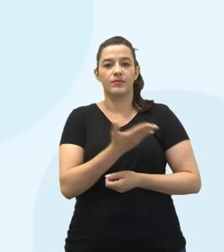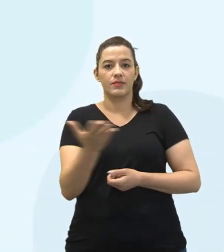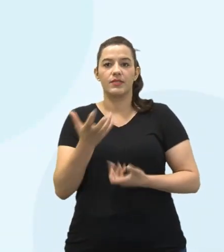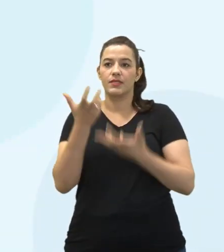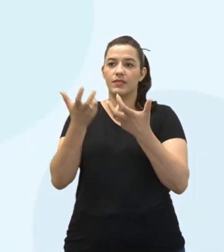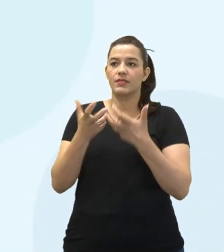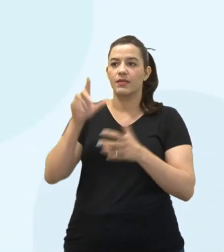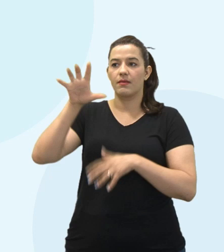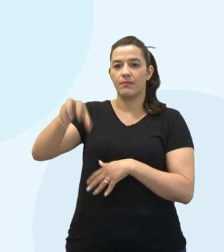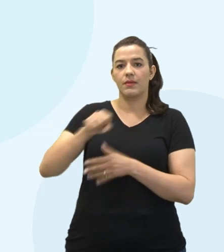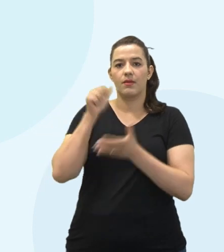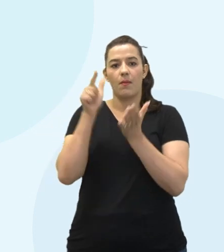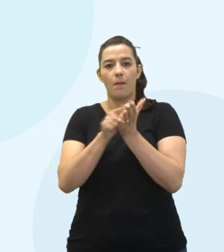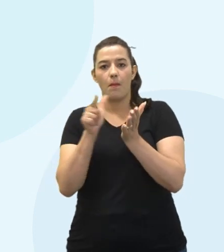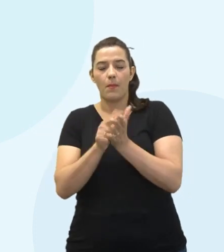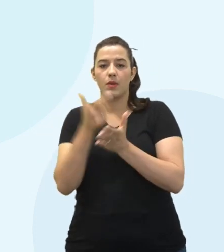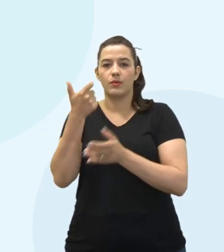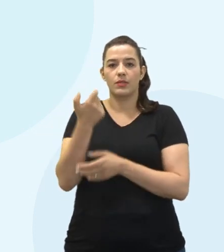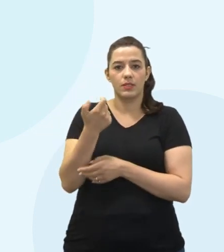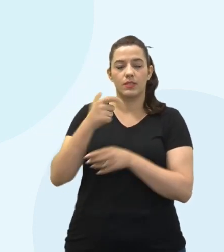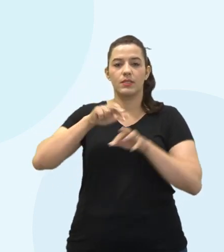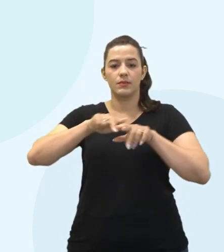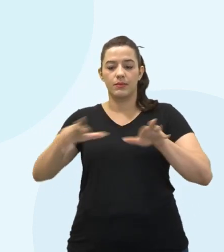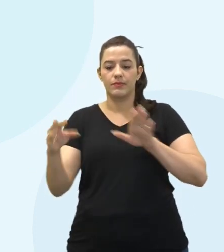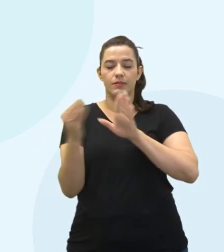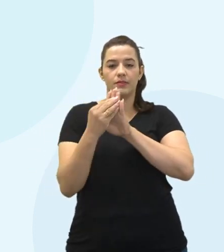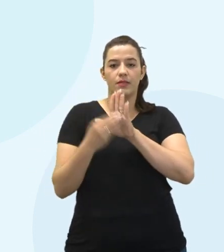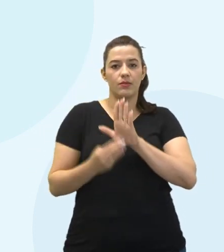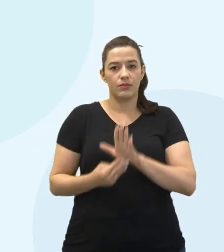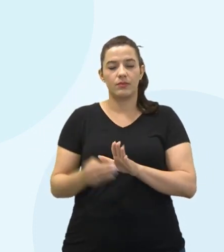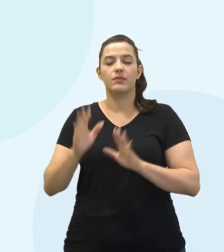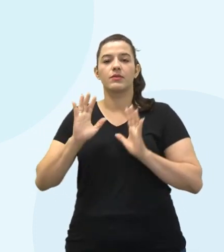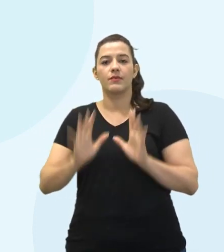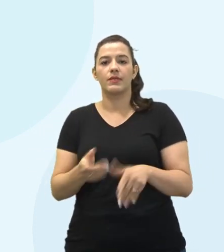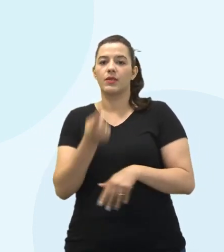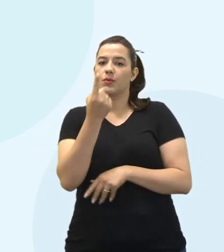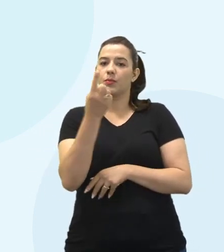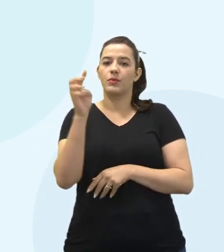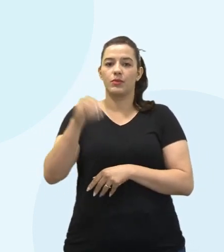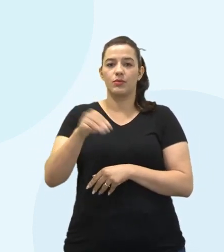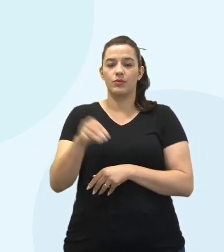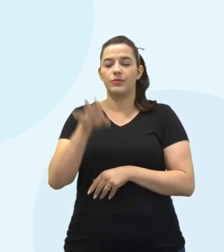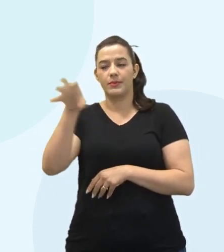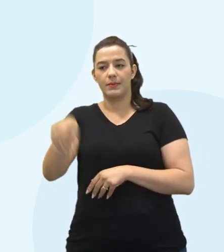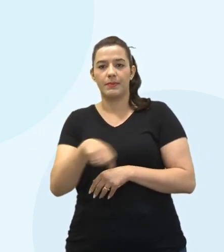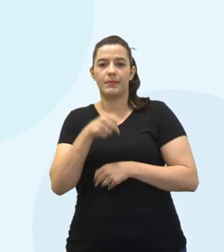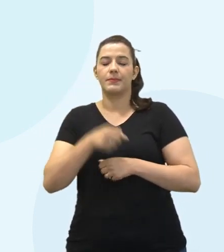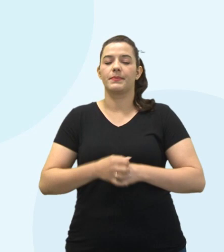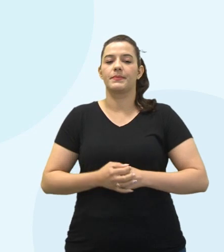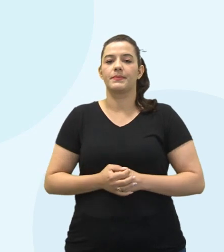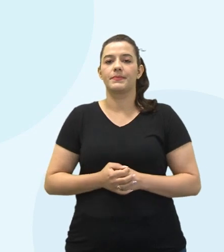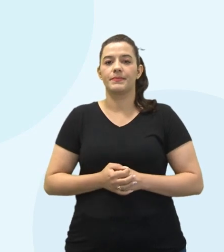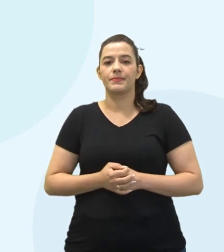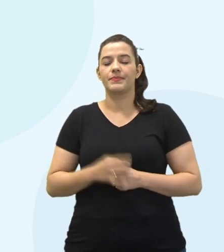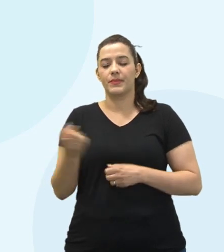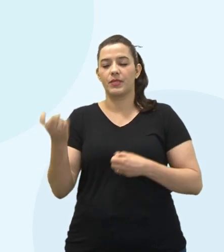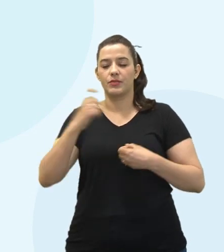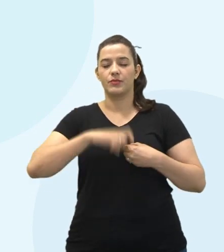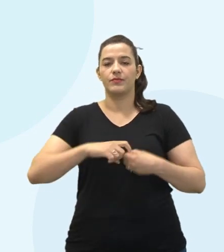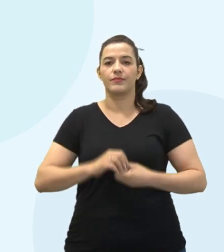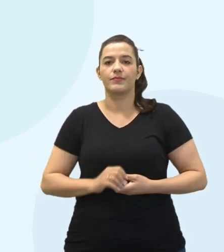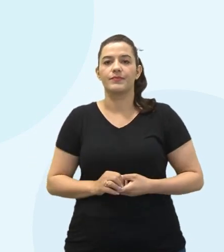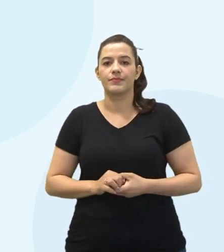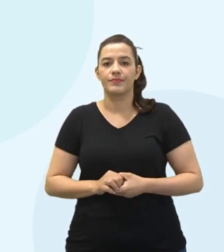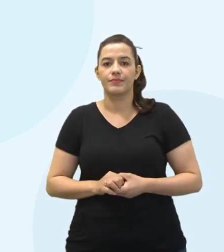quiser pegar um papelzinho uma caneta para poder fazer anotações A gente vai deixar um minutinho aí para vocês pegarem Tá bom daqui a pouco a gente